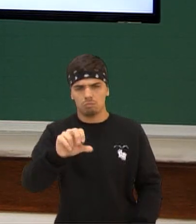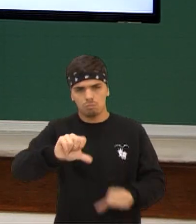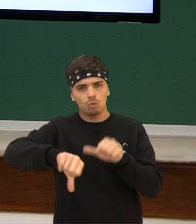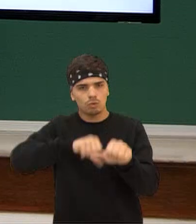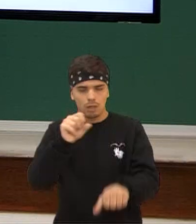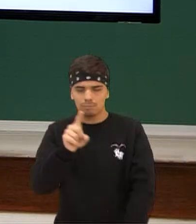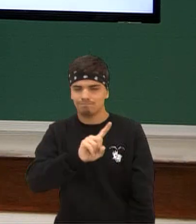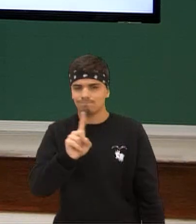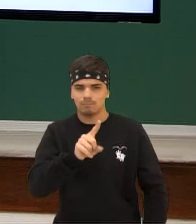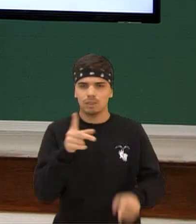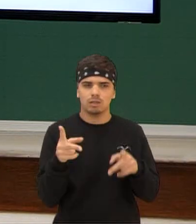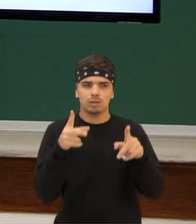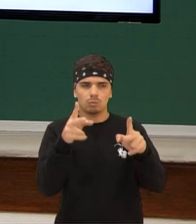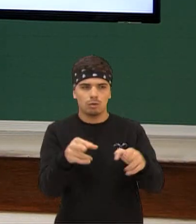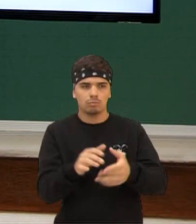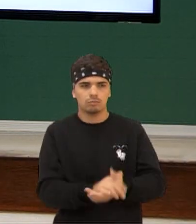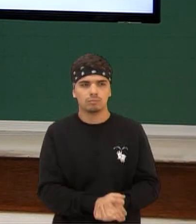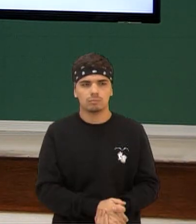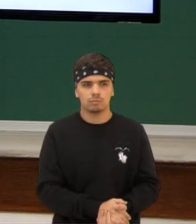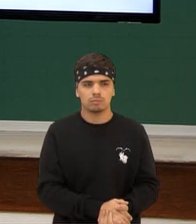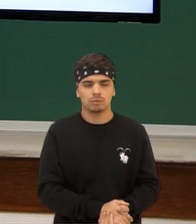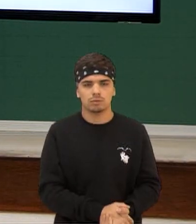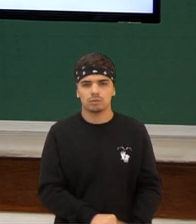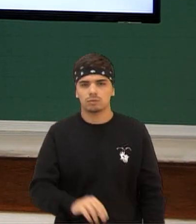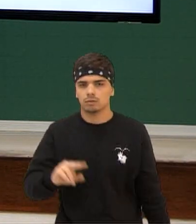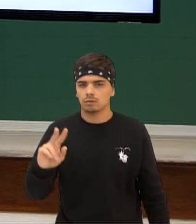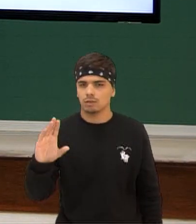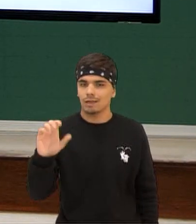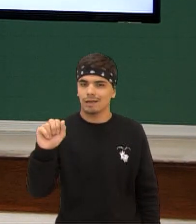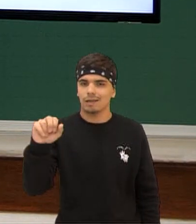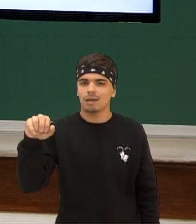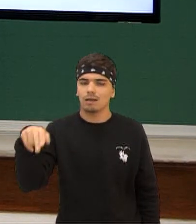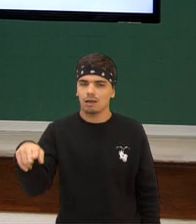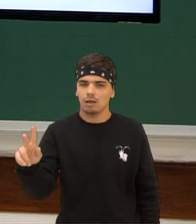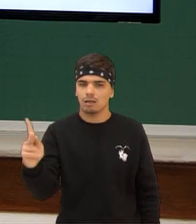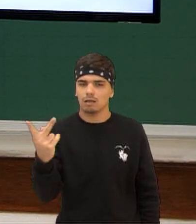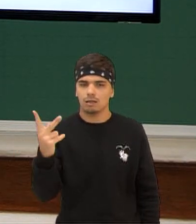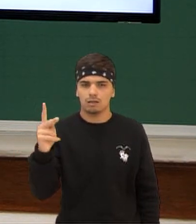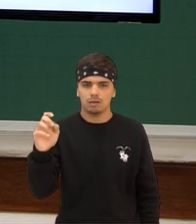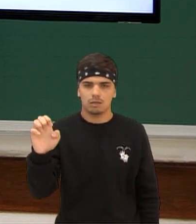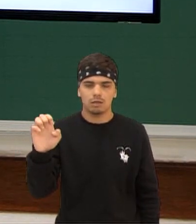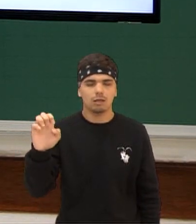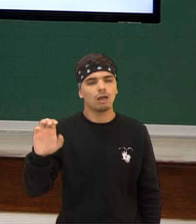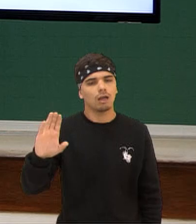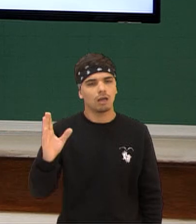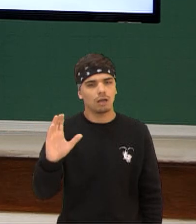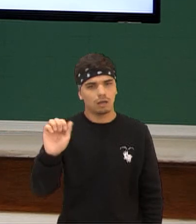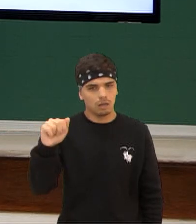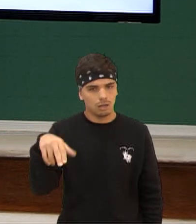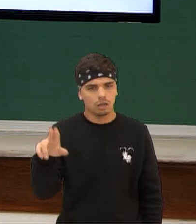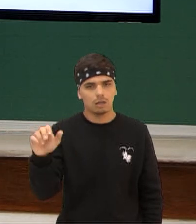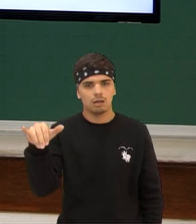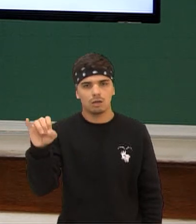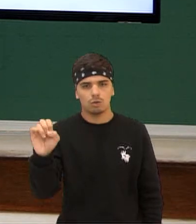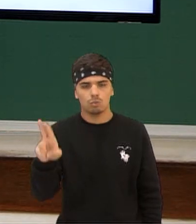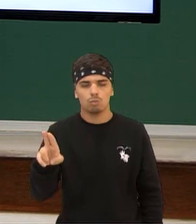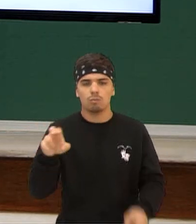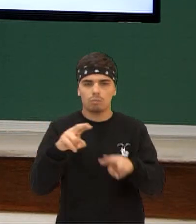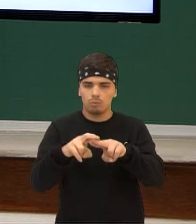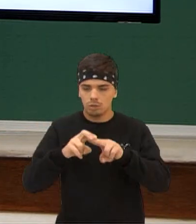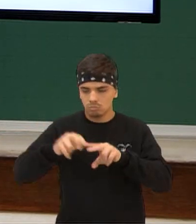mesma coisa que é New Dream se fosse rir Quem ri e assim por diante todos os sujeitos